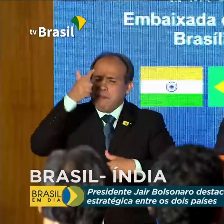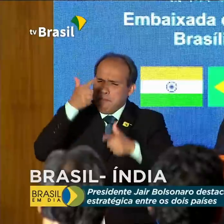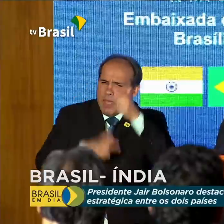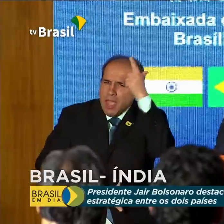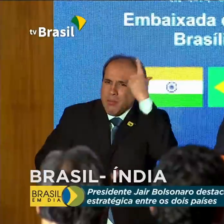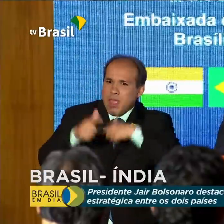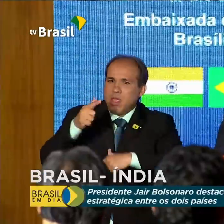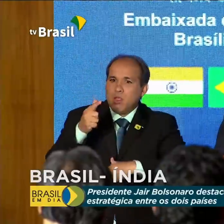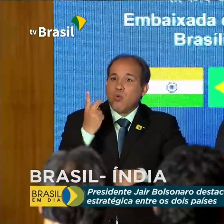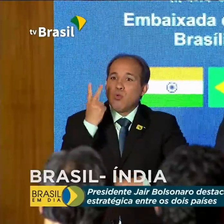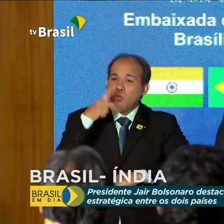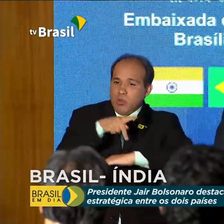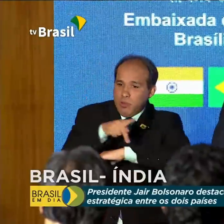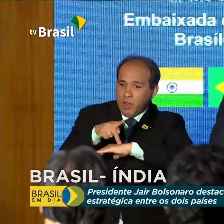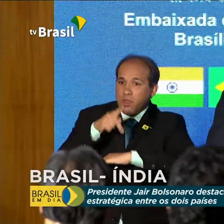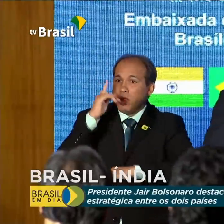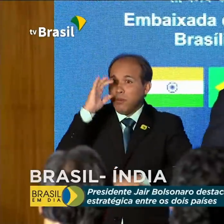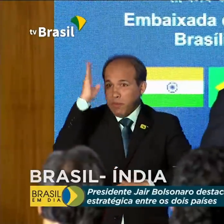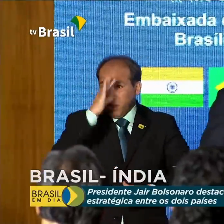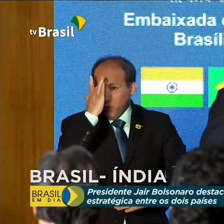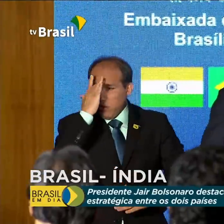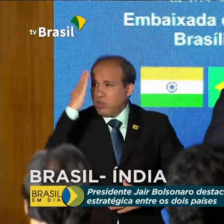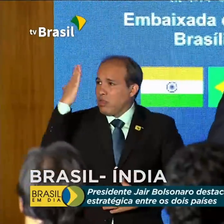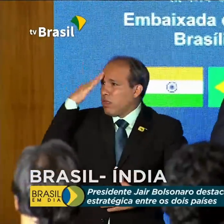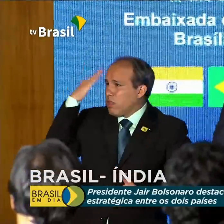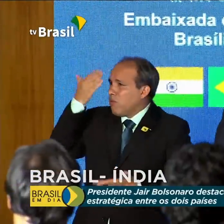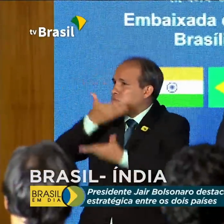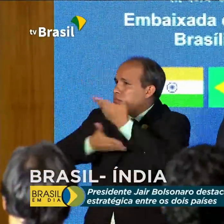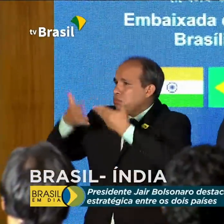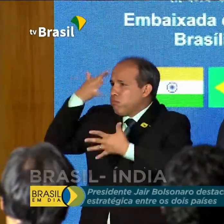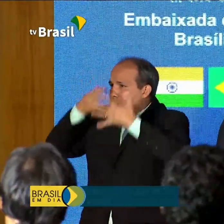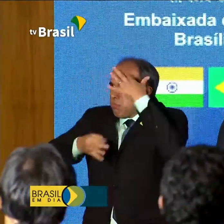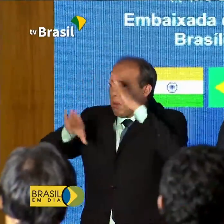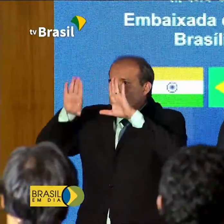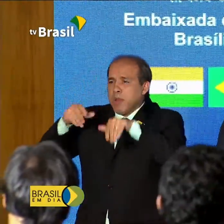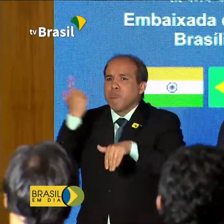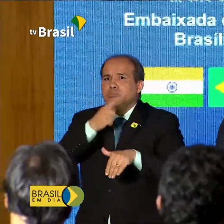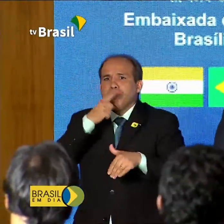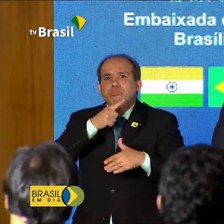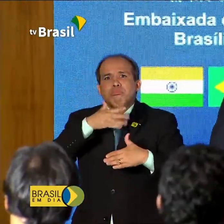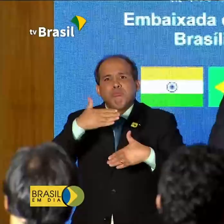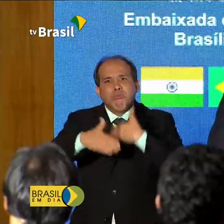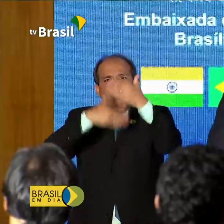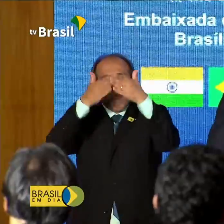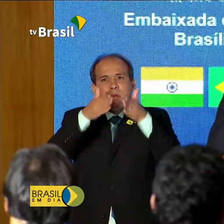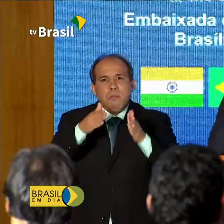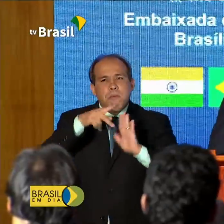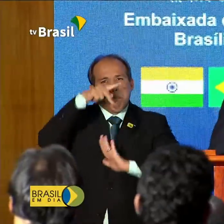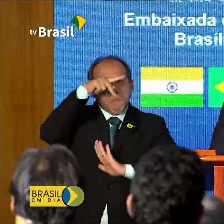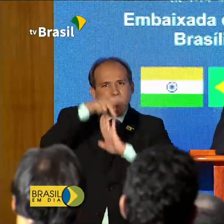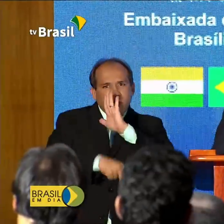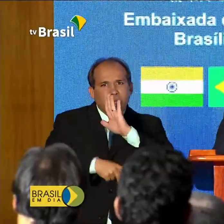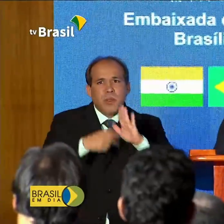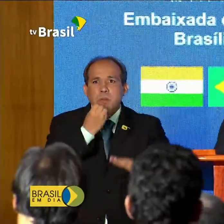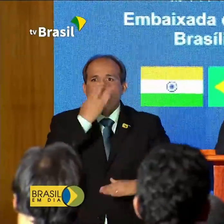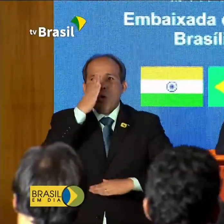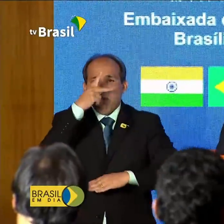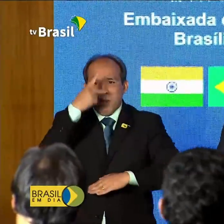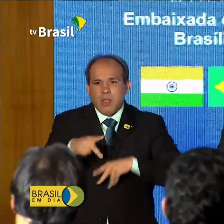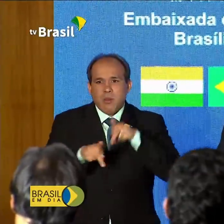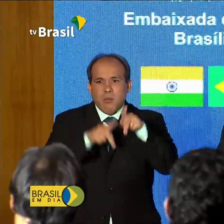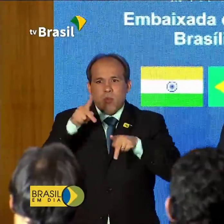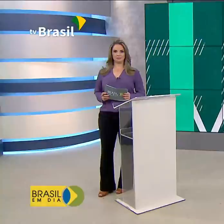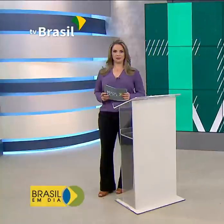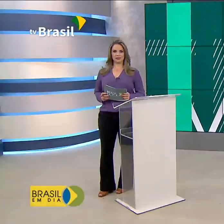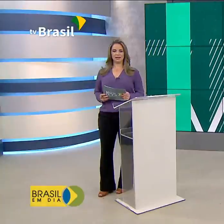mais os nossos países o e avanço em projetos de bem-estar para